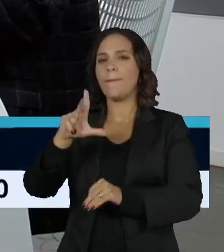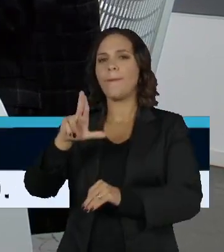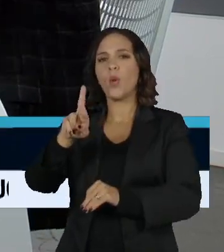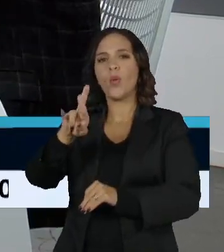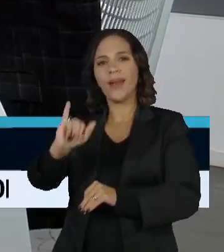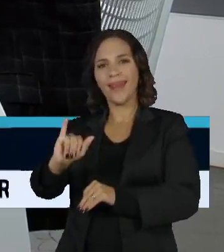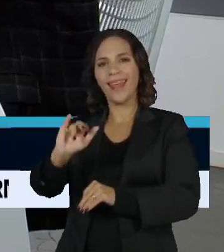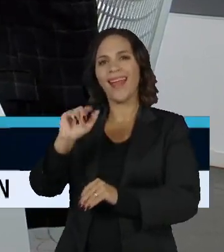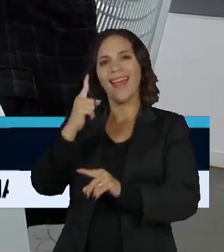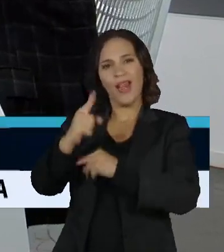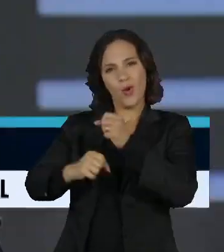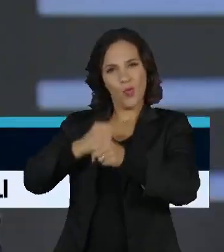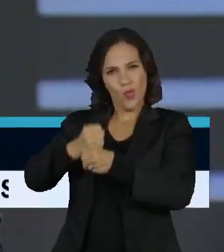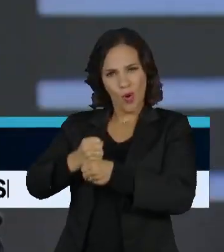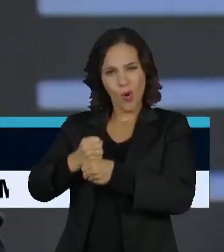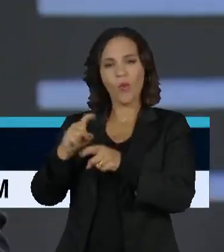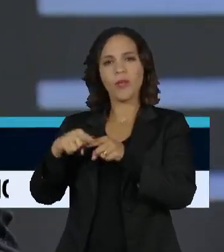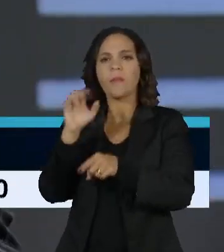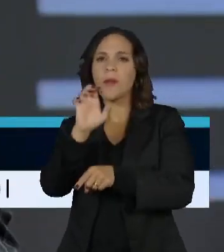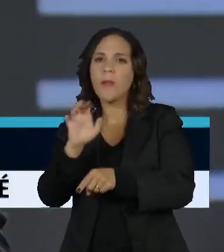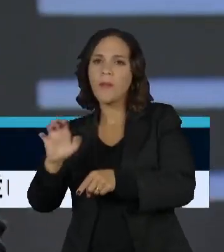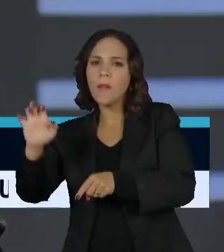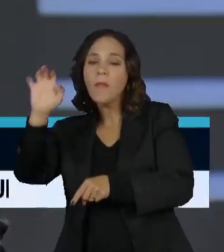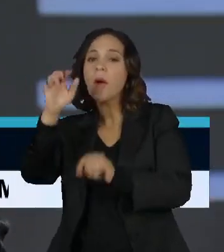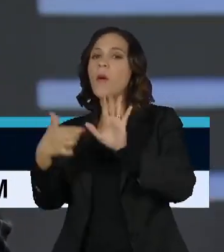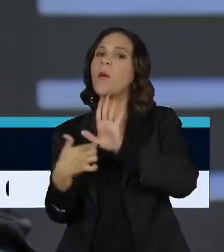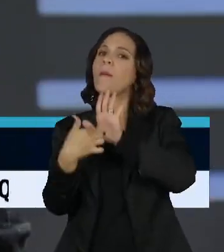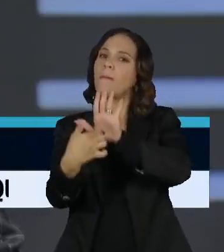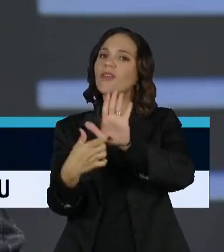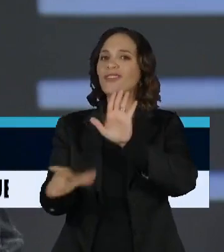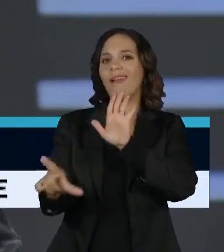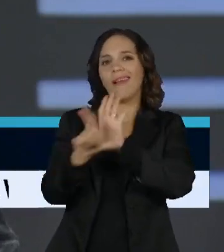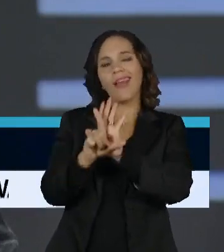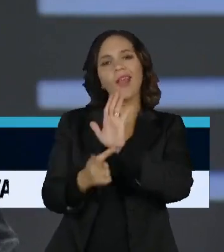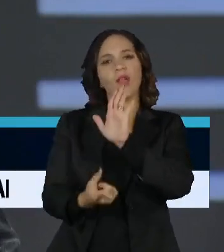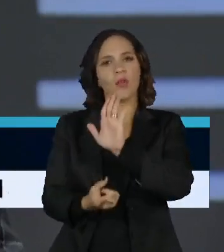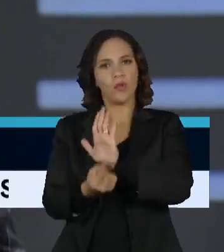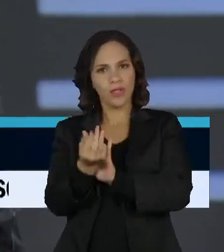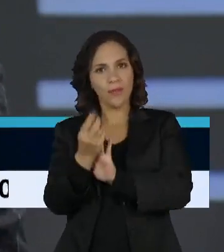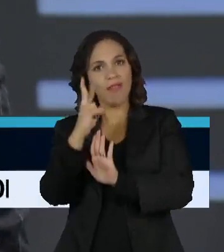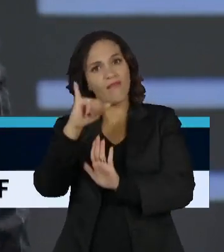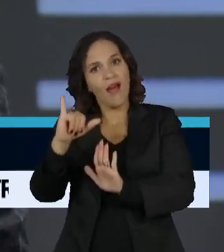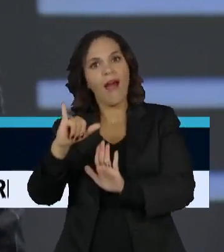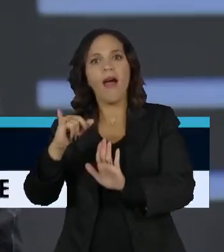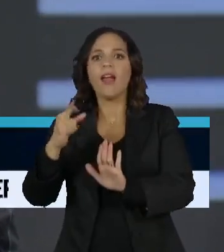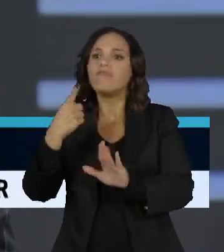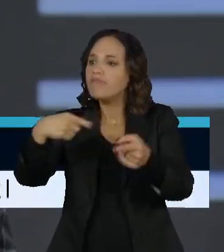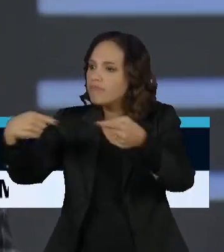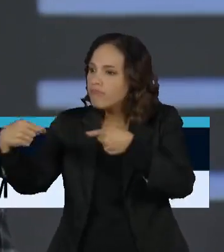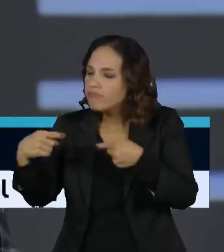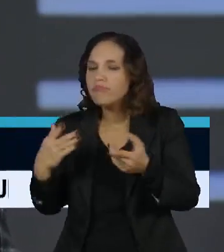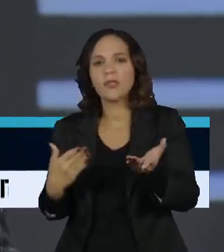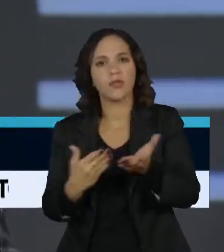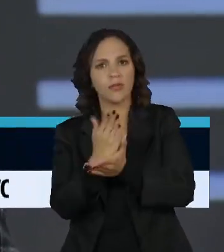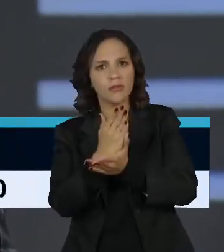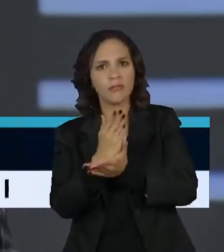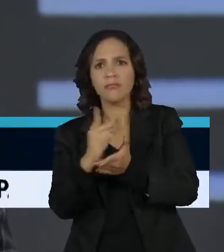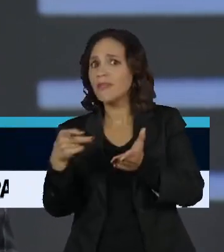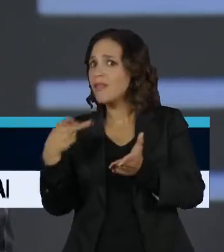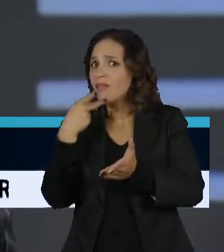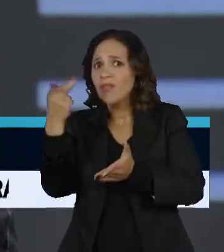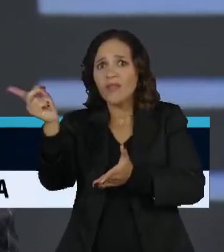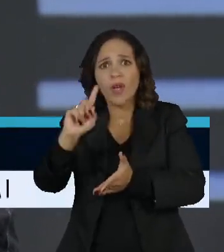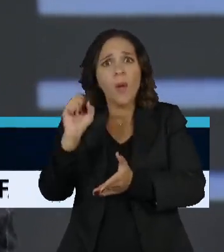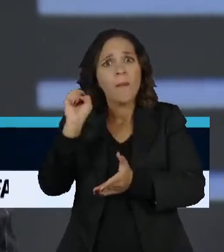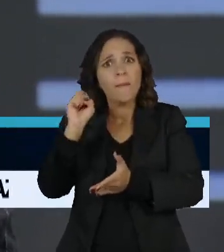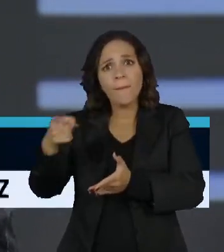planos regionais, consolidado e apresentado ao Congresso através da lei orçamentária que será aprovada. Em nenhum momento autoriza o parlamentar